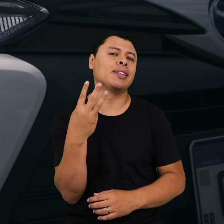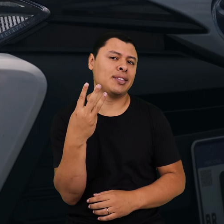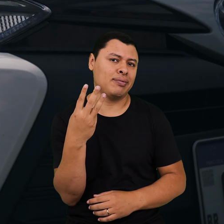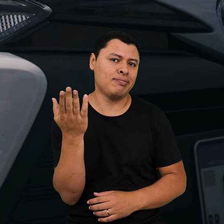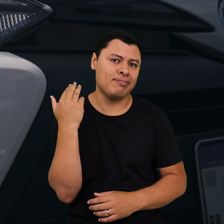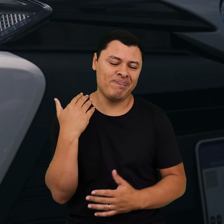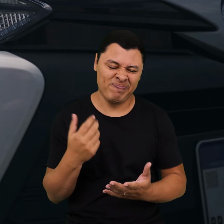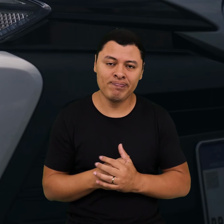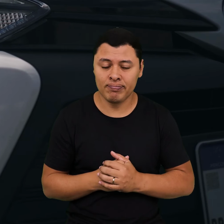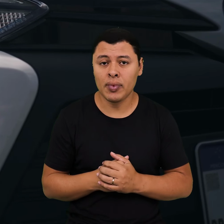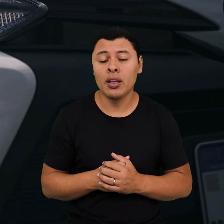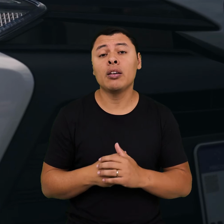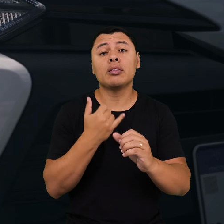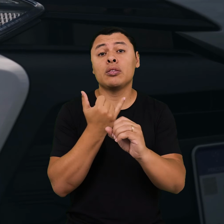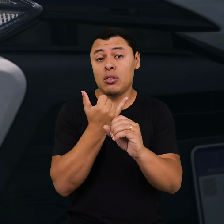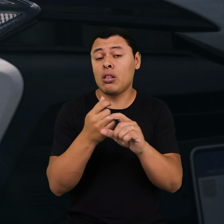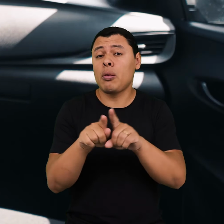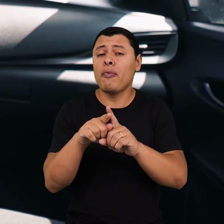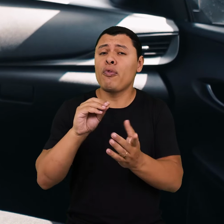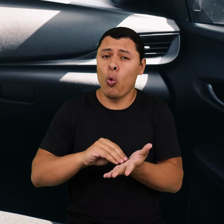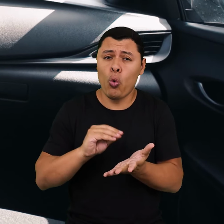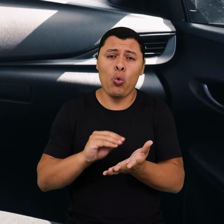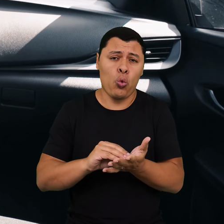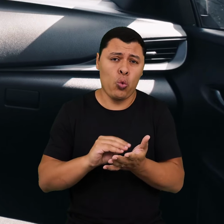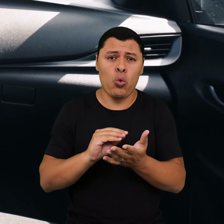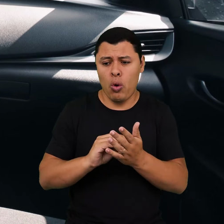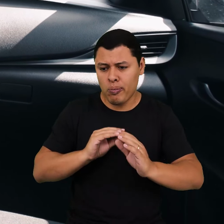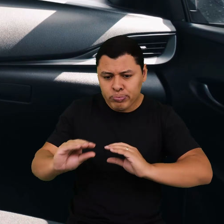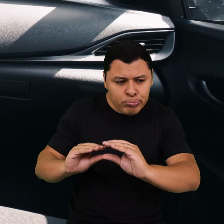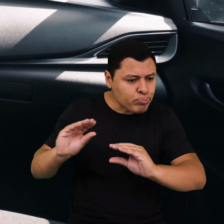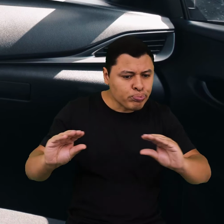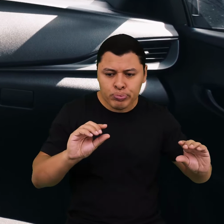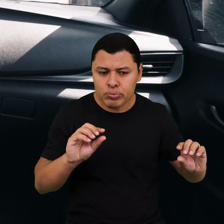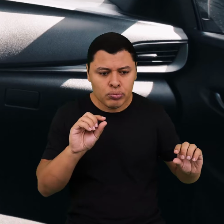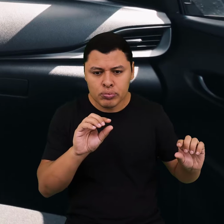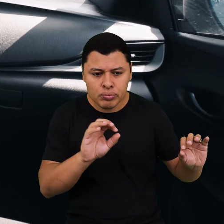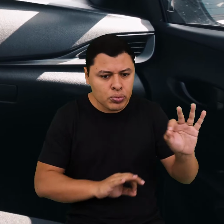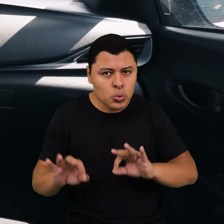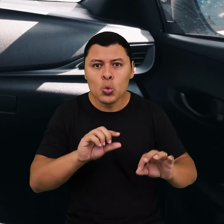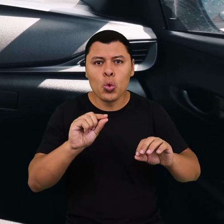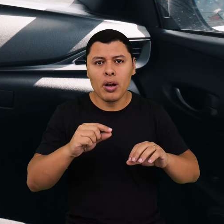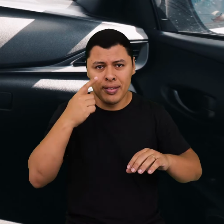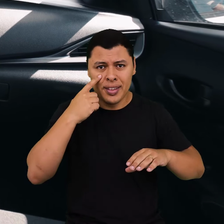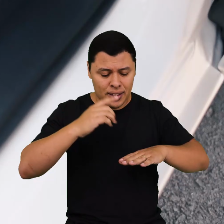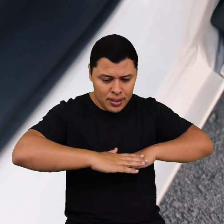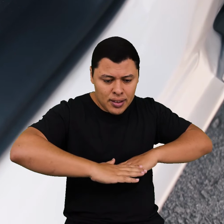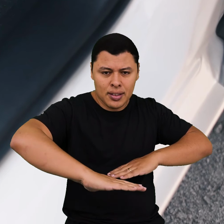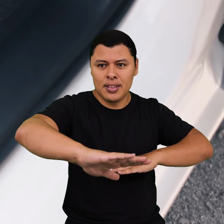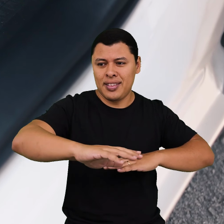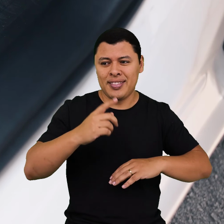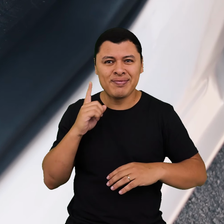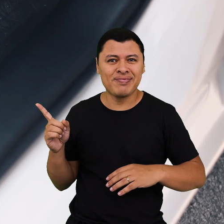que a Toyota poderia investir um pouquinho mais é um veículo já nessa versão intermediária trazer aí tapetes mesmo, né,